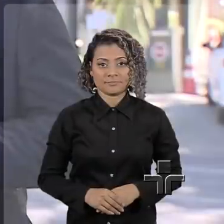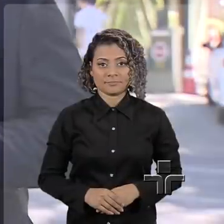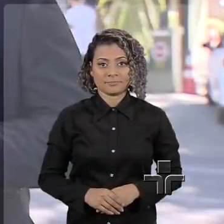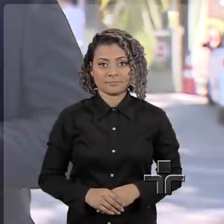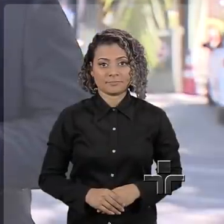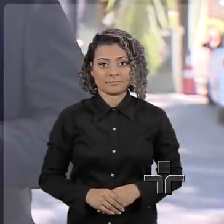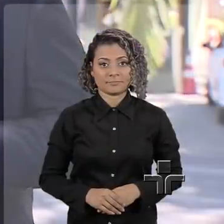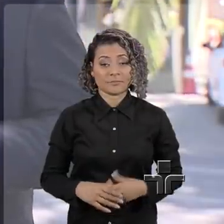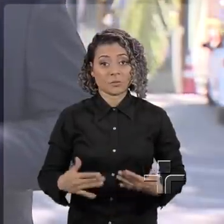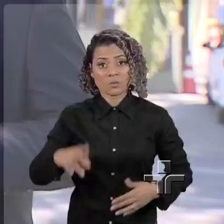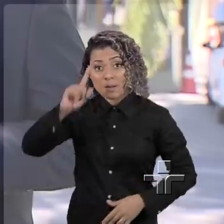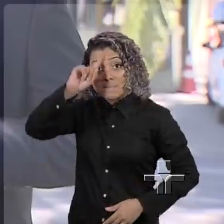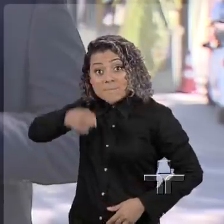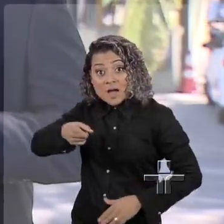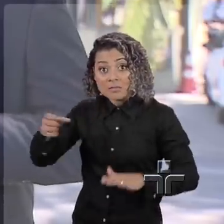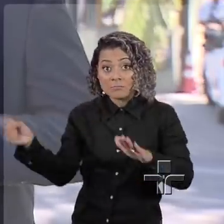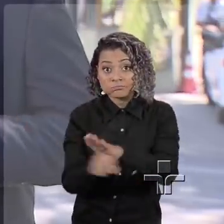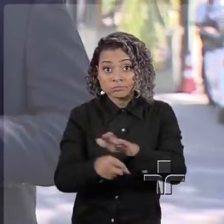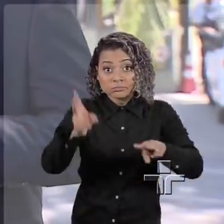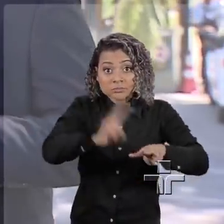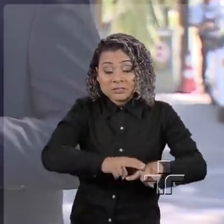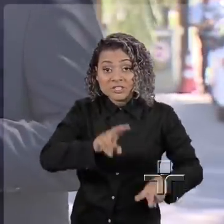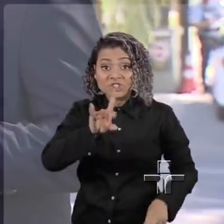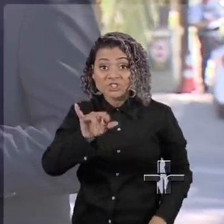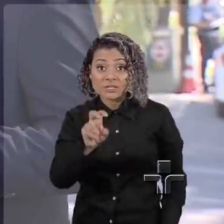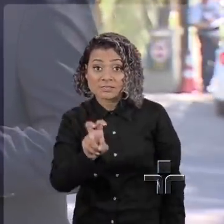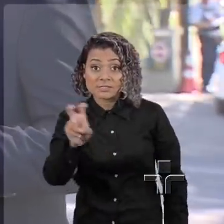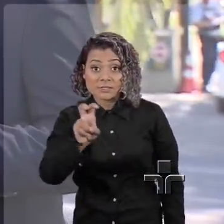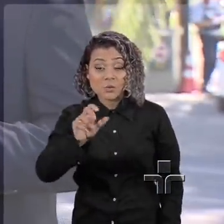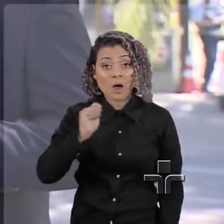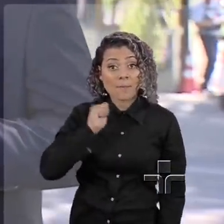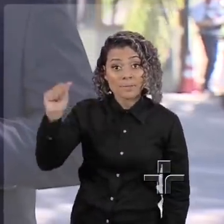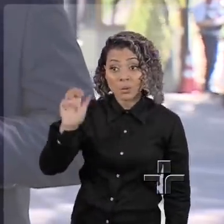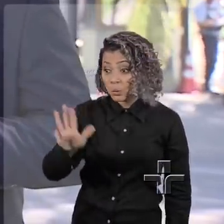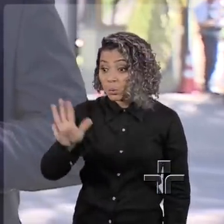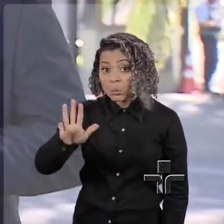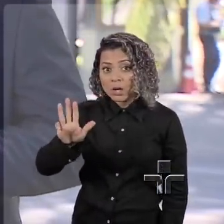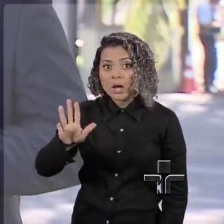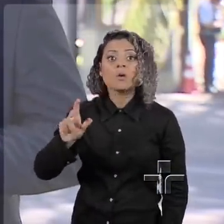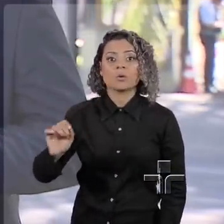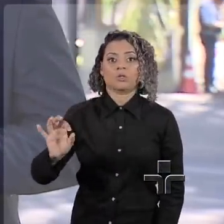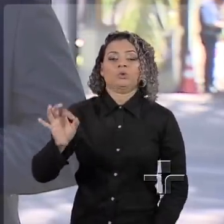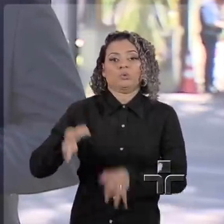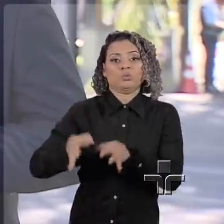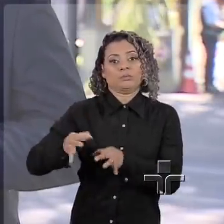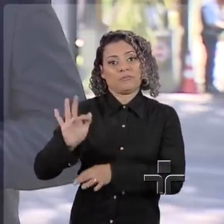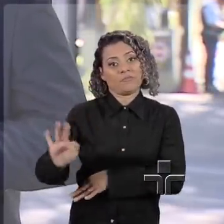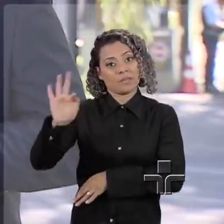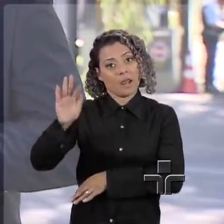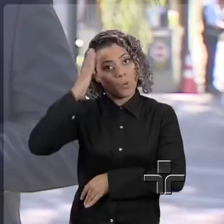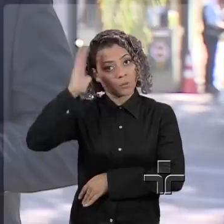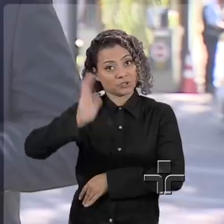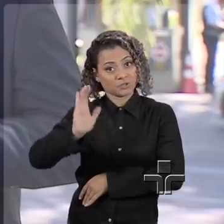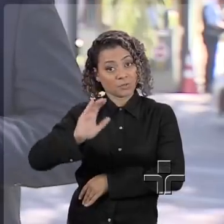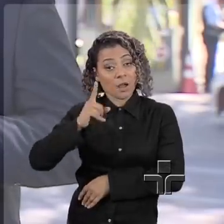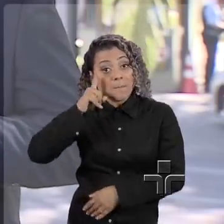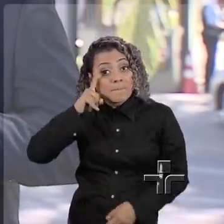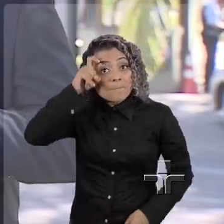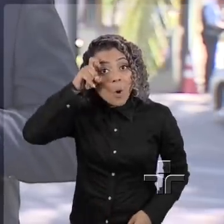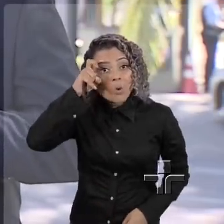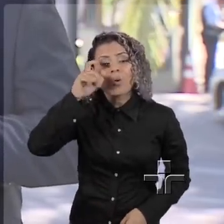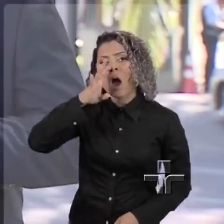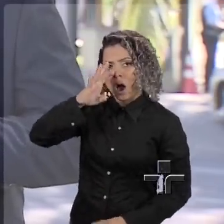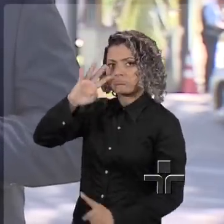A ordem de prisão de Lula no dia 5 de abril saiu daqui, a Justiça Federal em Curitiba. O juiz Sérgio Moro